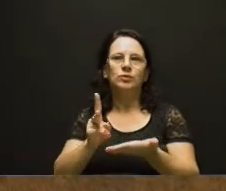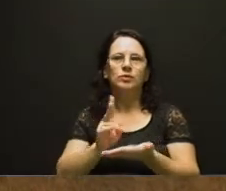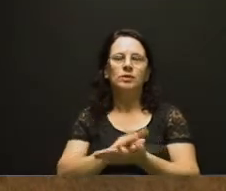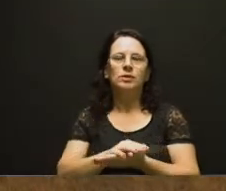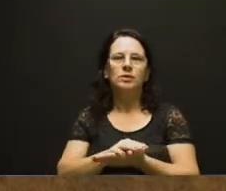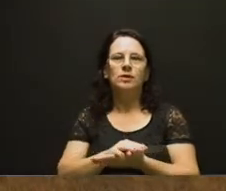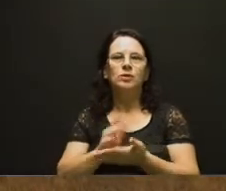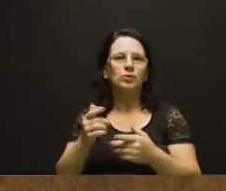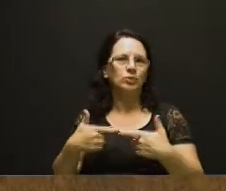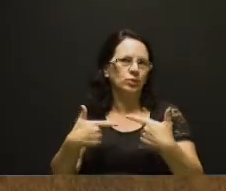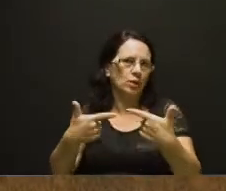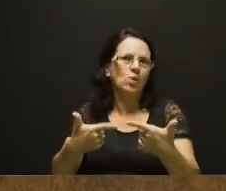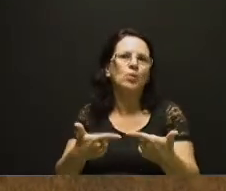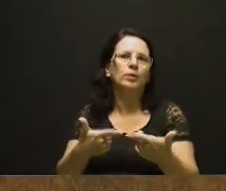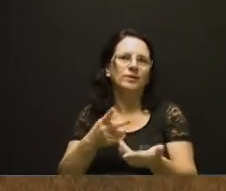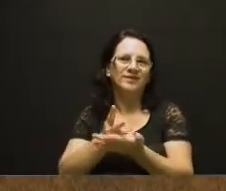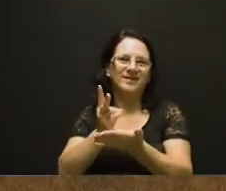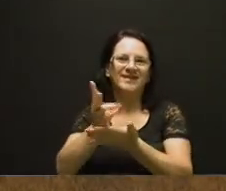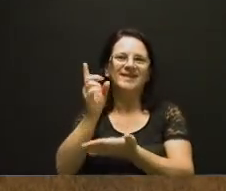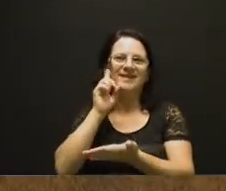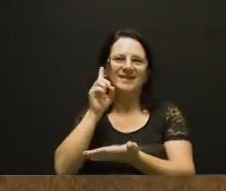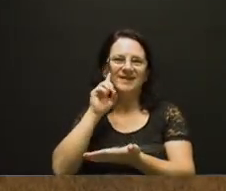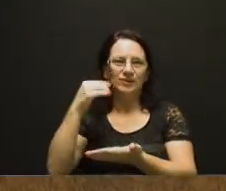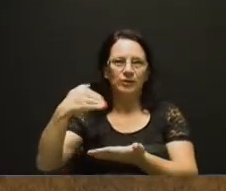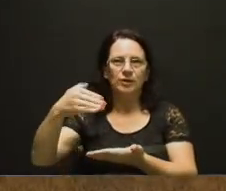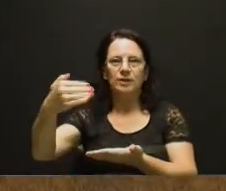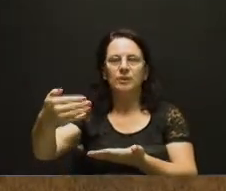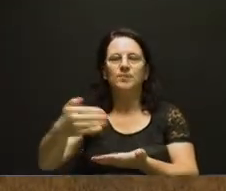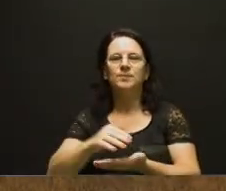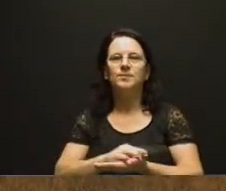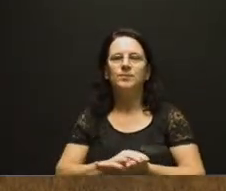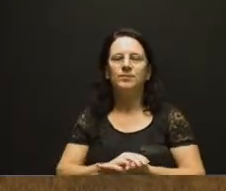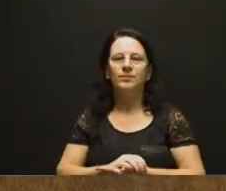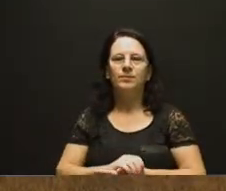a nossa luta por gentileza